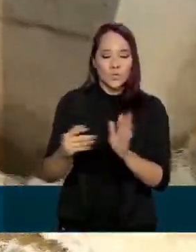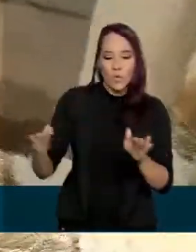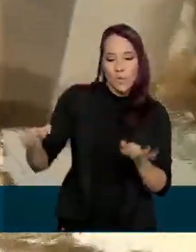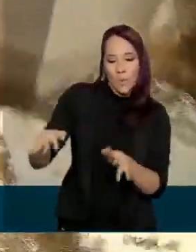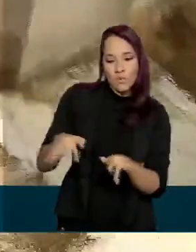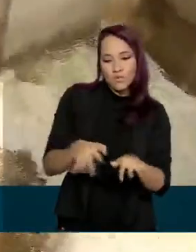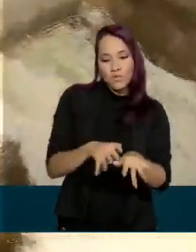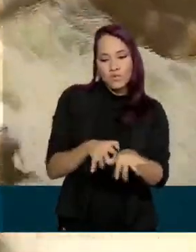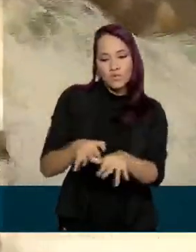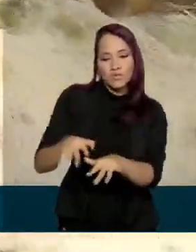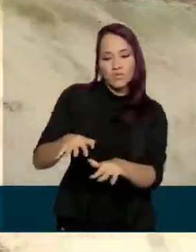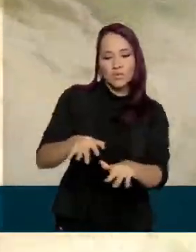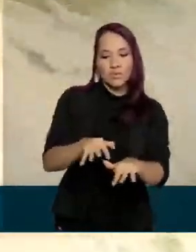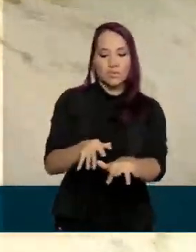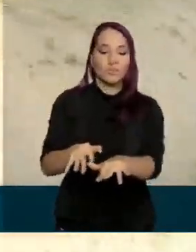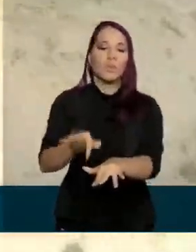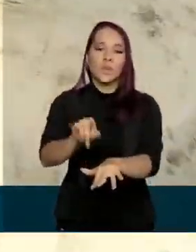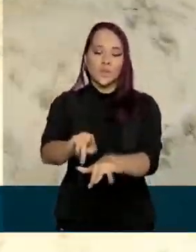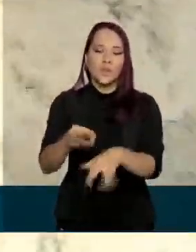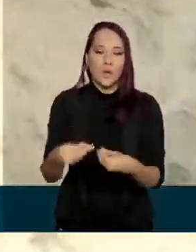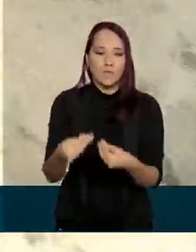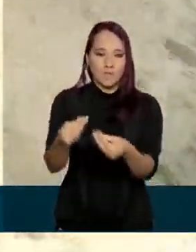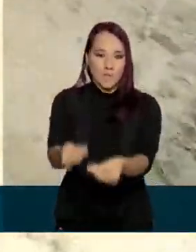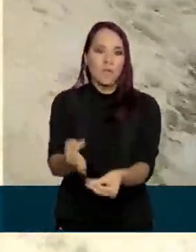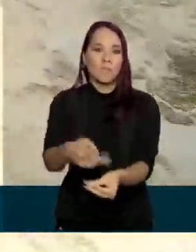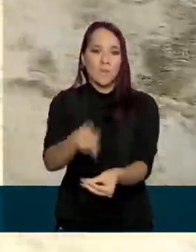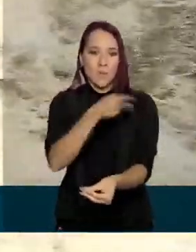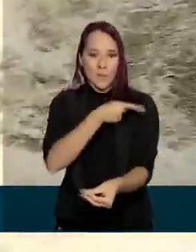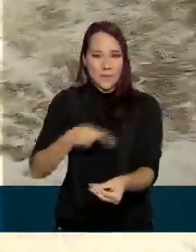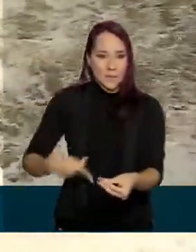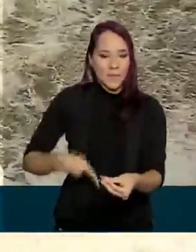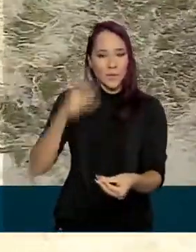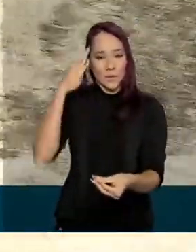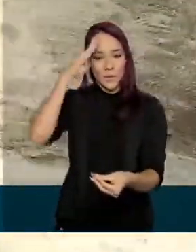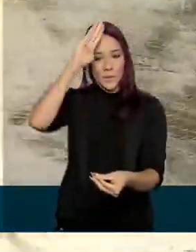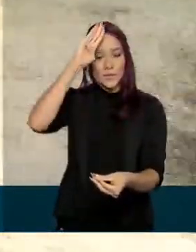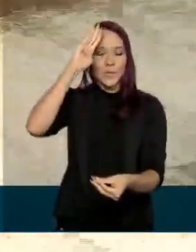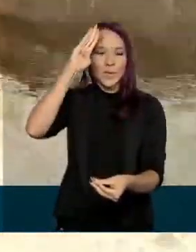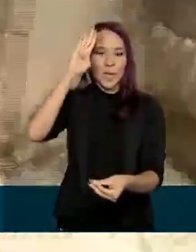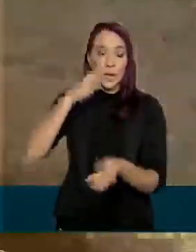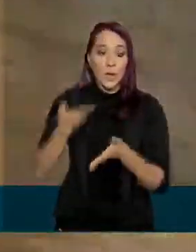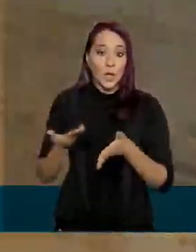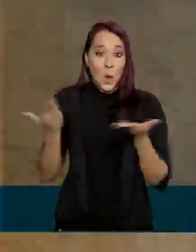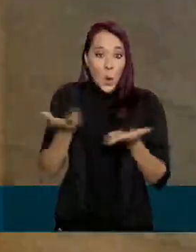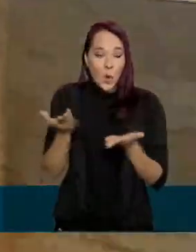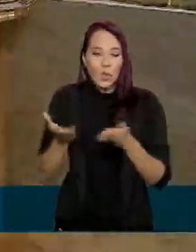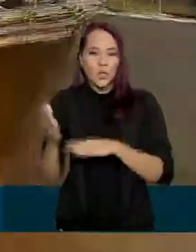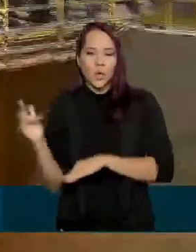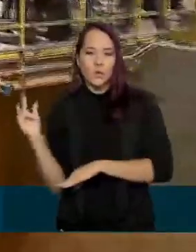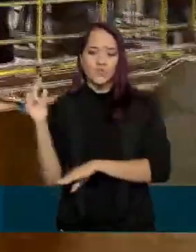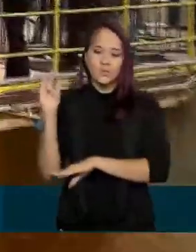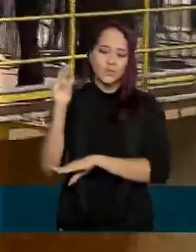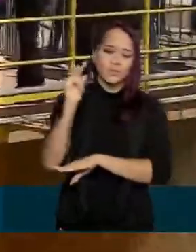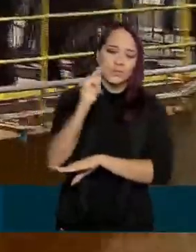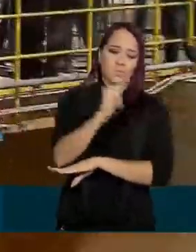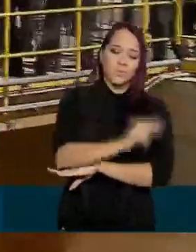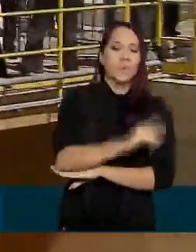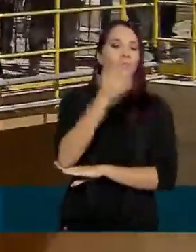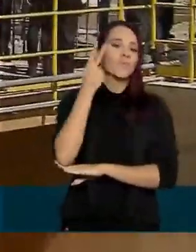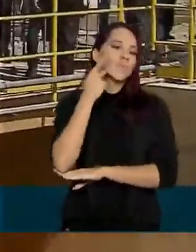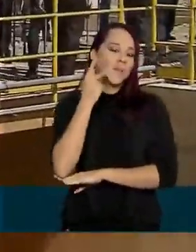que acaba de ser entregue pelo presidente jair bolsonaro que embarcou hoje cedo para o